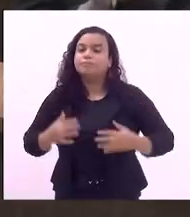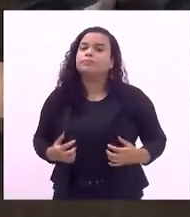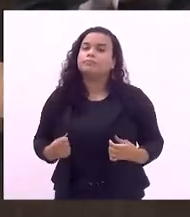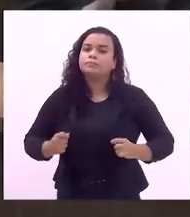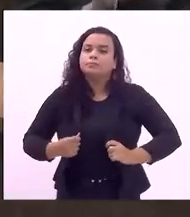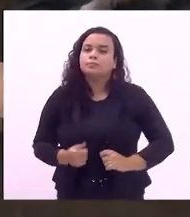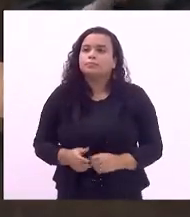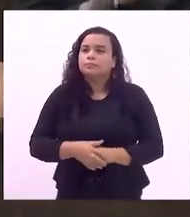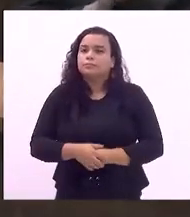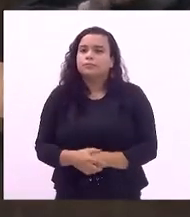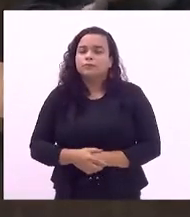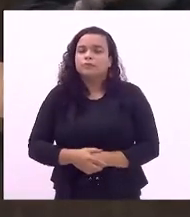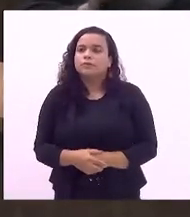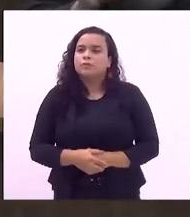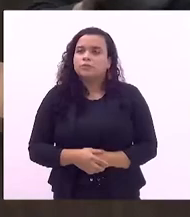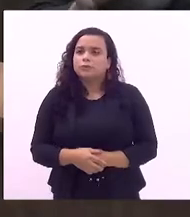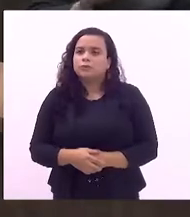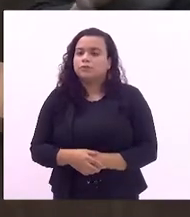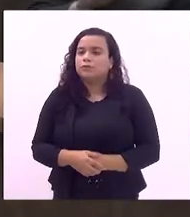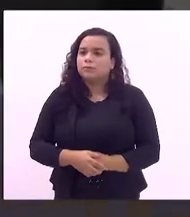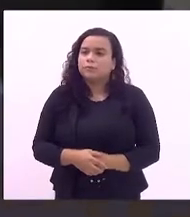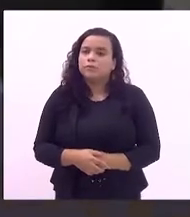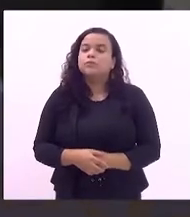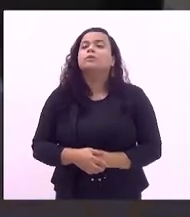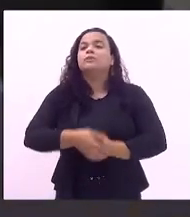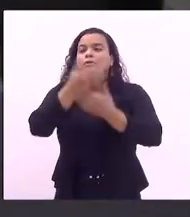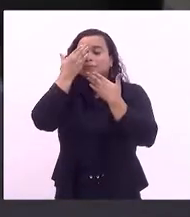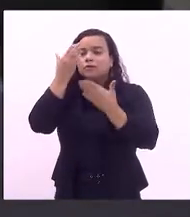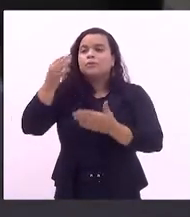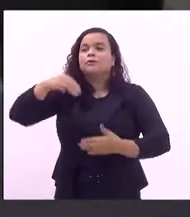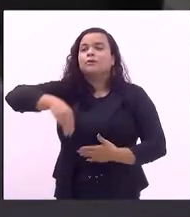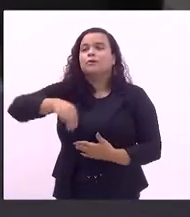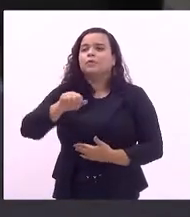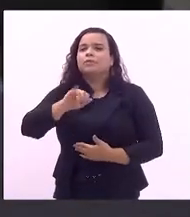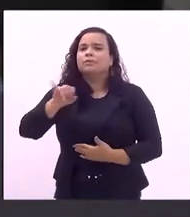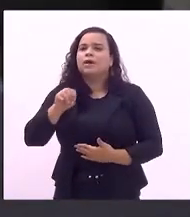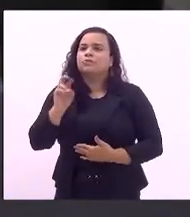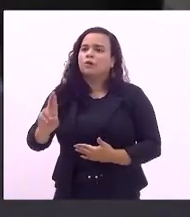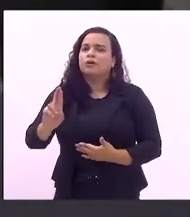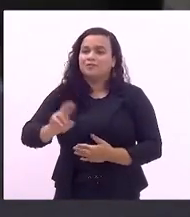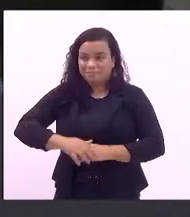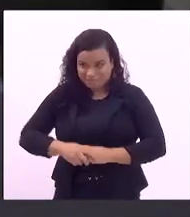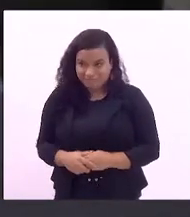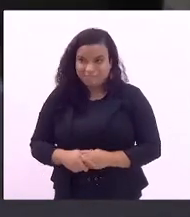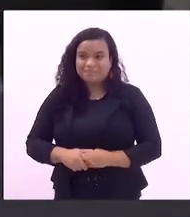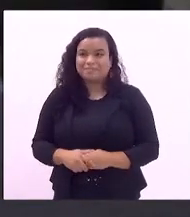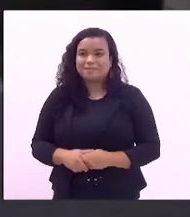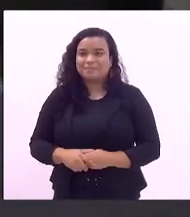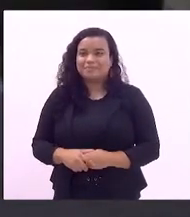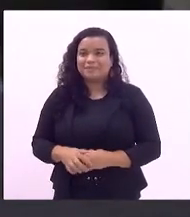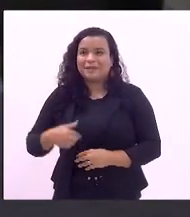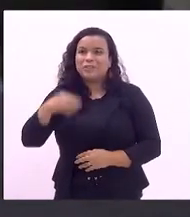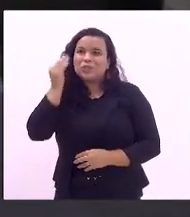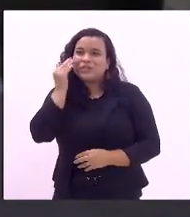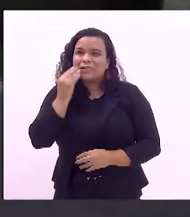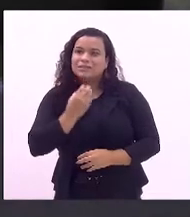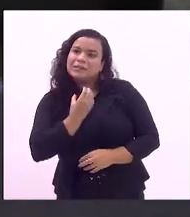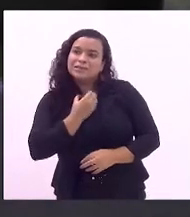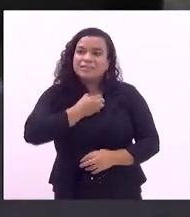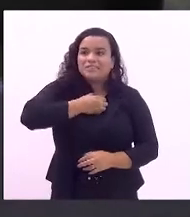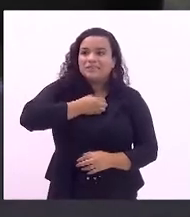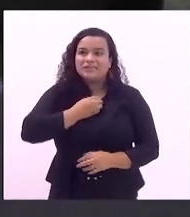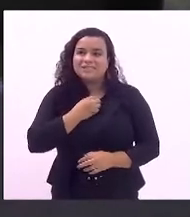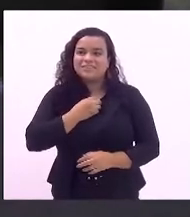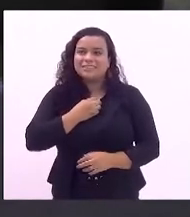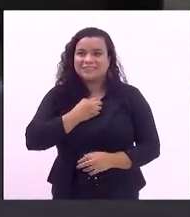e obrigado Major eu tô tentando colocar meu brasão